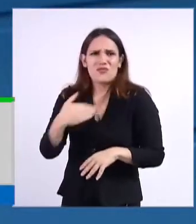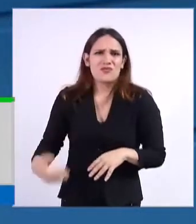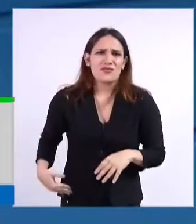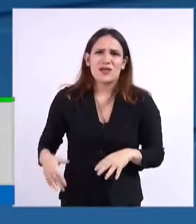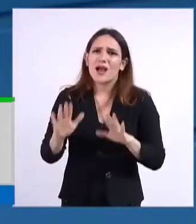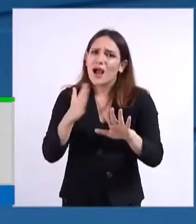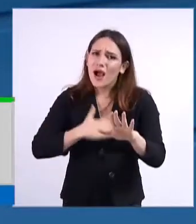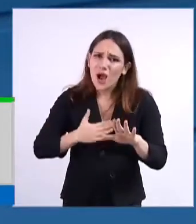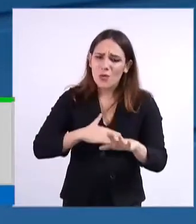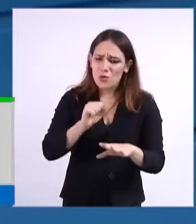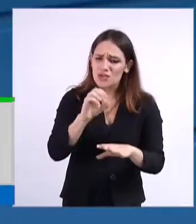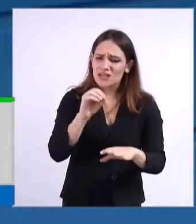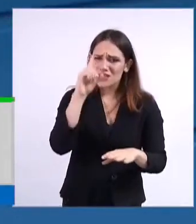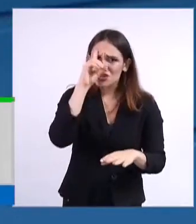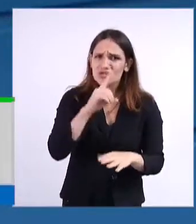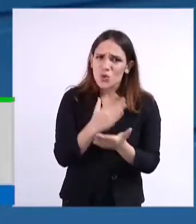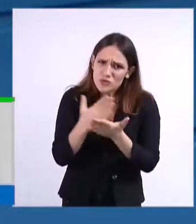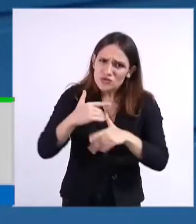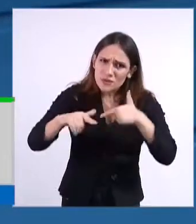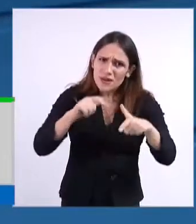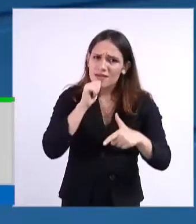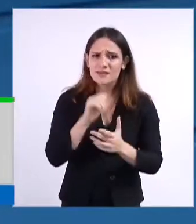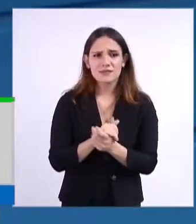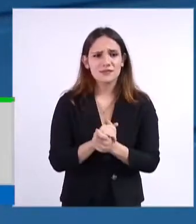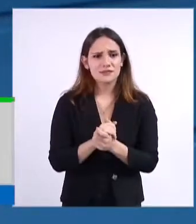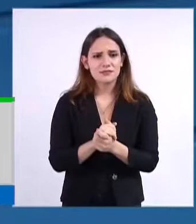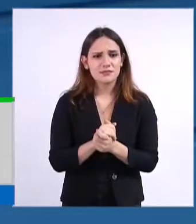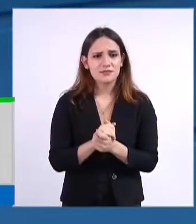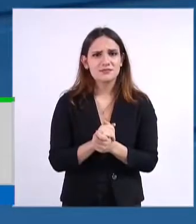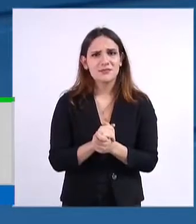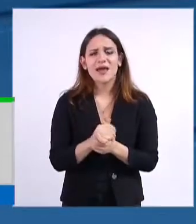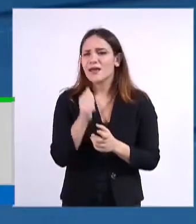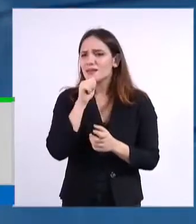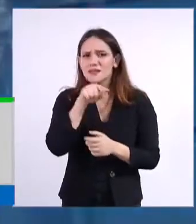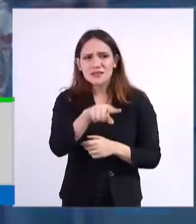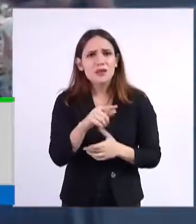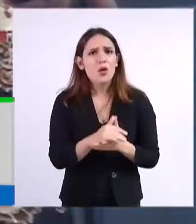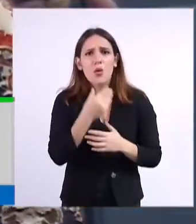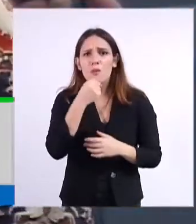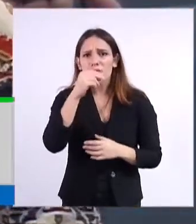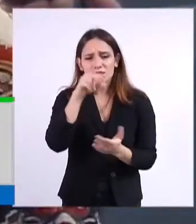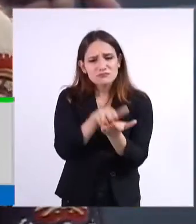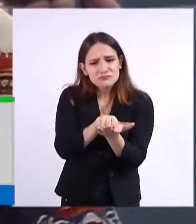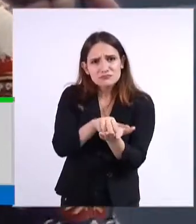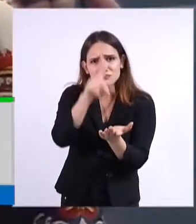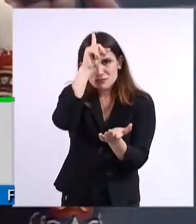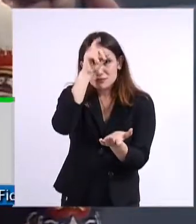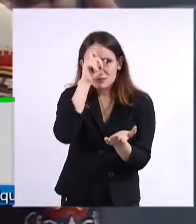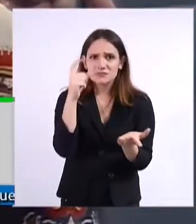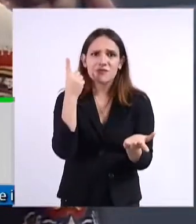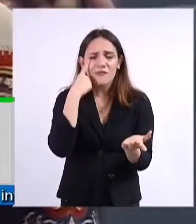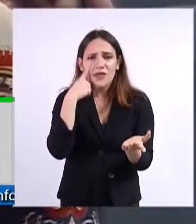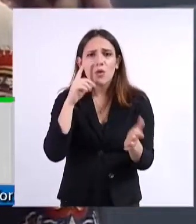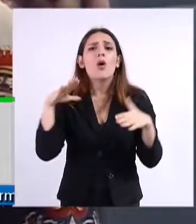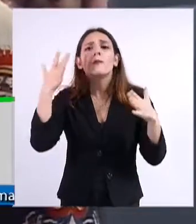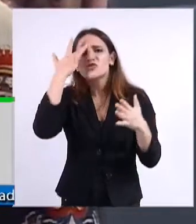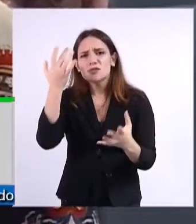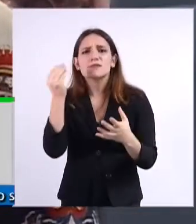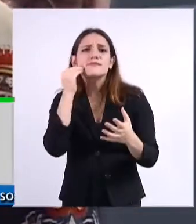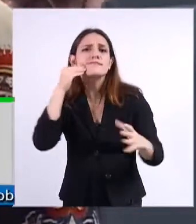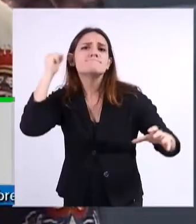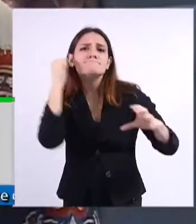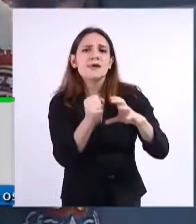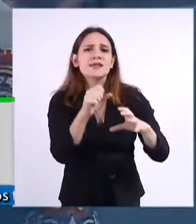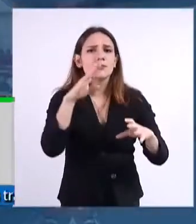80 dias. E que parte dele ainda ficou hospitalizado por causa de uma tentativa de assassinato que ainda será desvendada. Sobre as